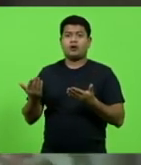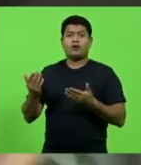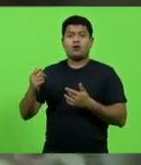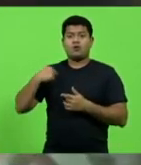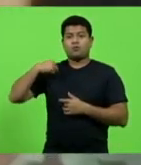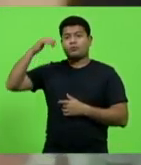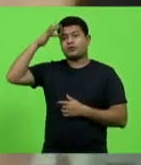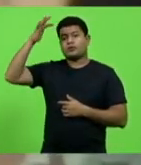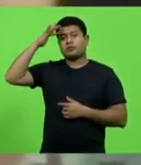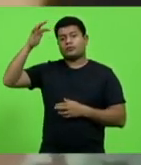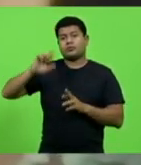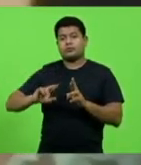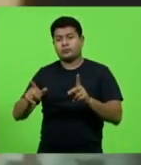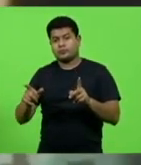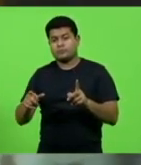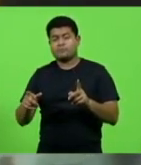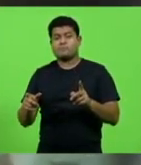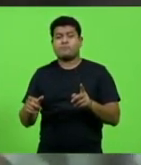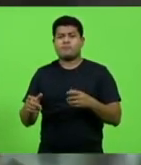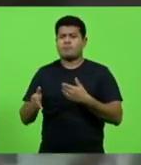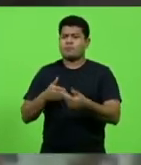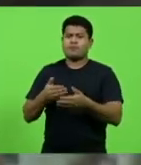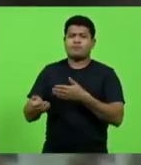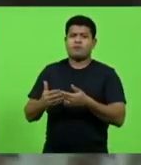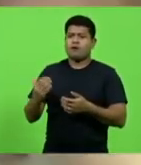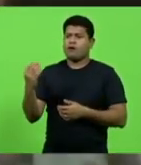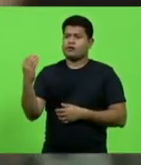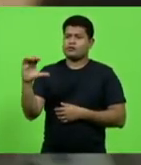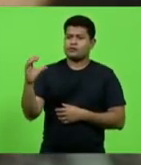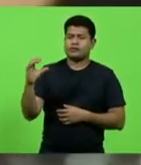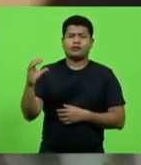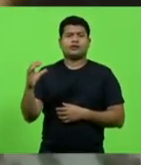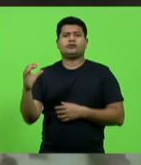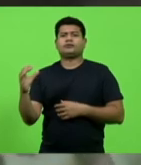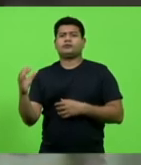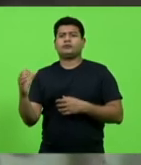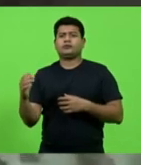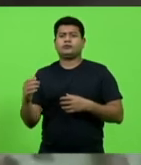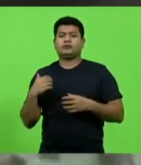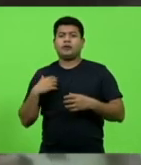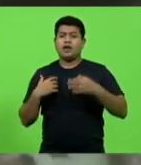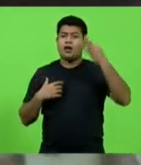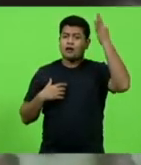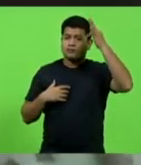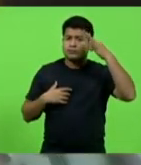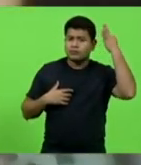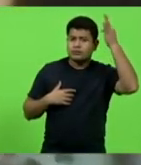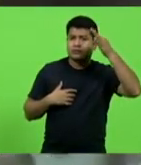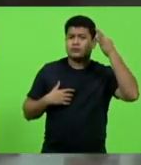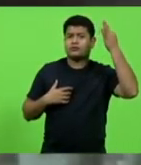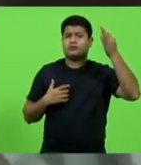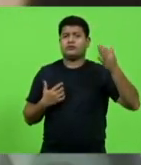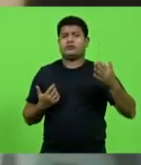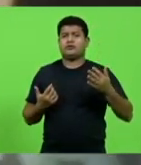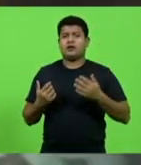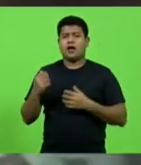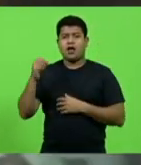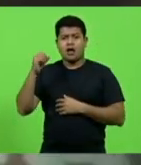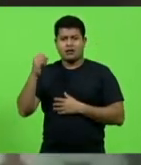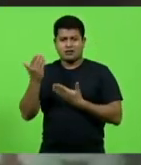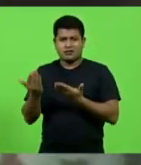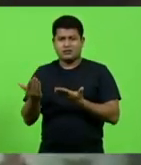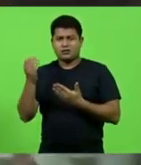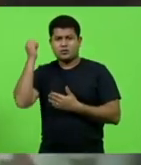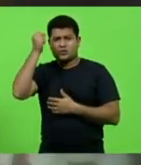diferentes, sejam elas do campo da ciência, seja elas do campo da filosofia, da sociologia, das